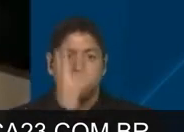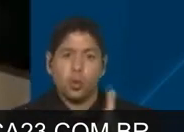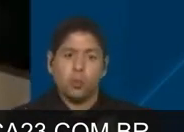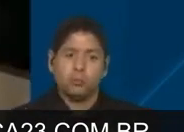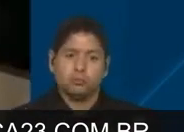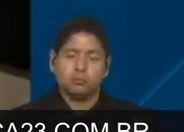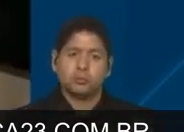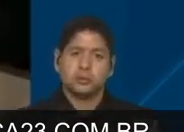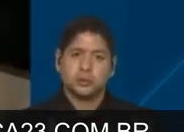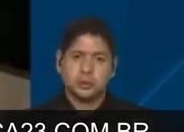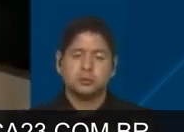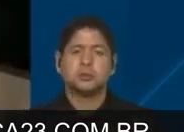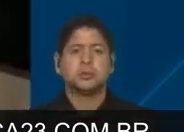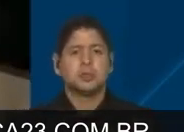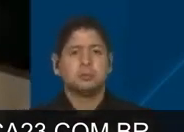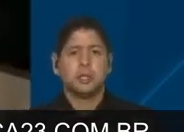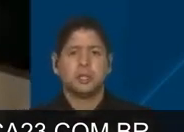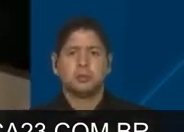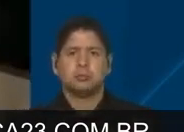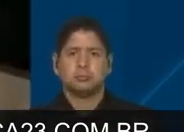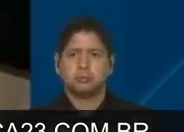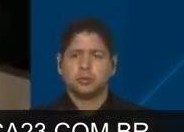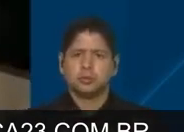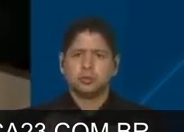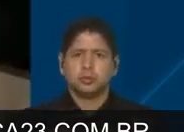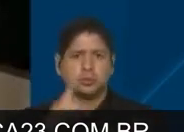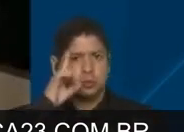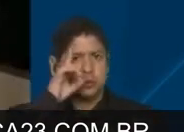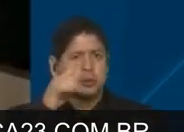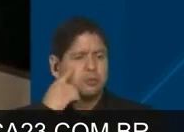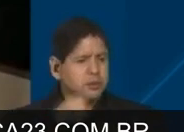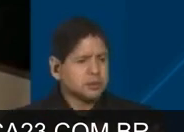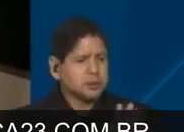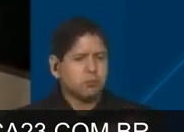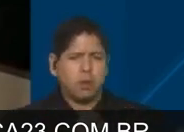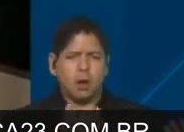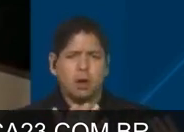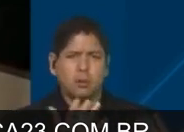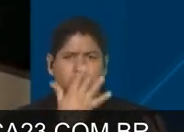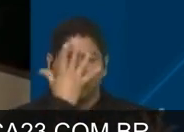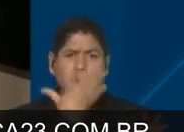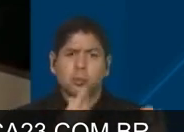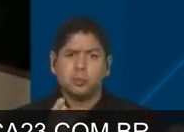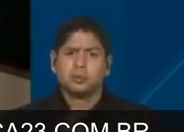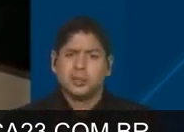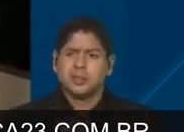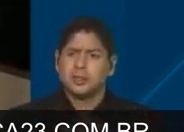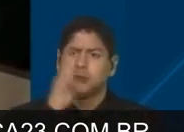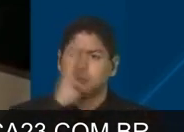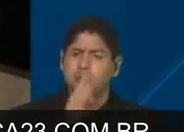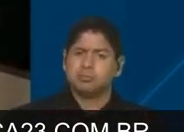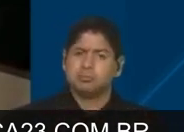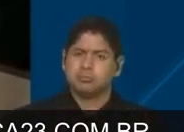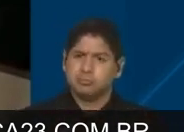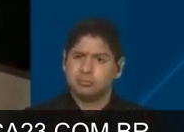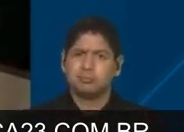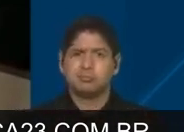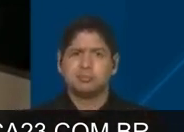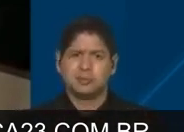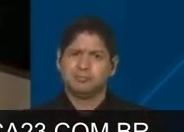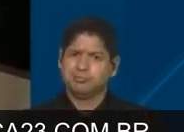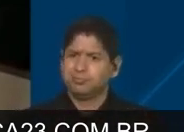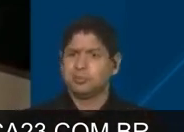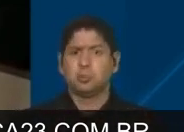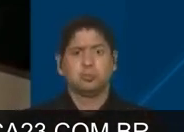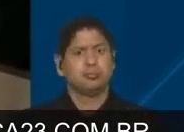seu nome, colocar as dívidas em dia, você vê uma enxurrada de pessoas. Infelizmente, no Brasil, o volume de devedores